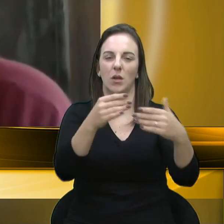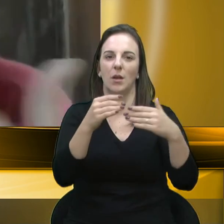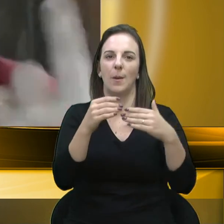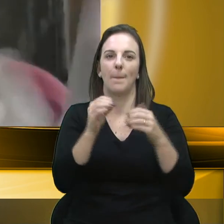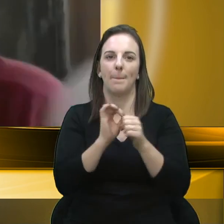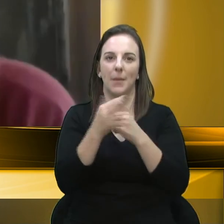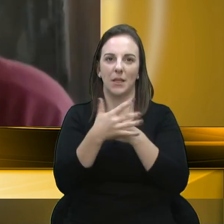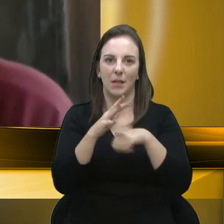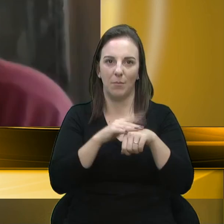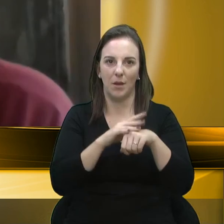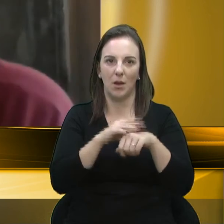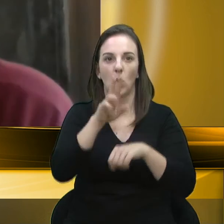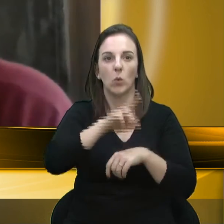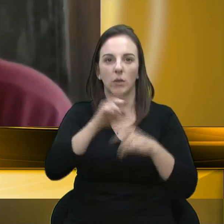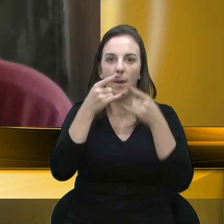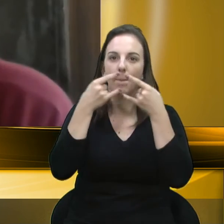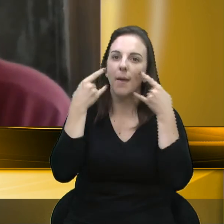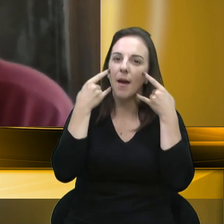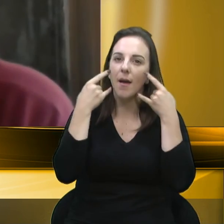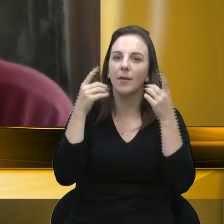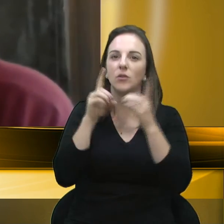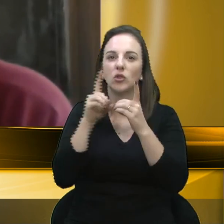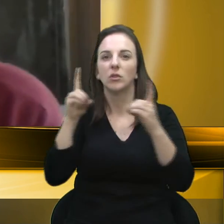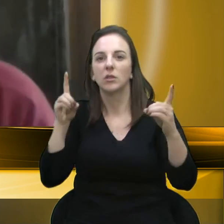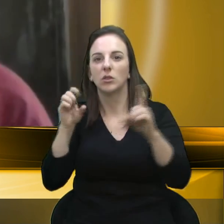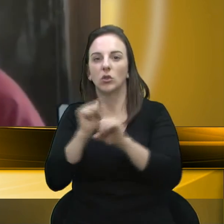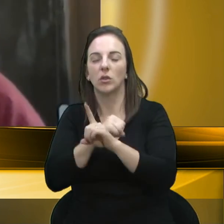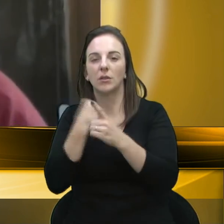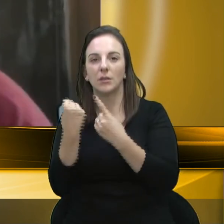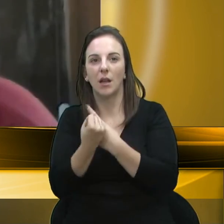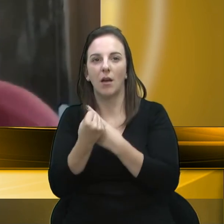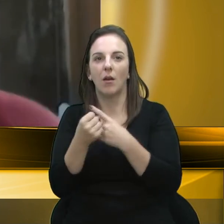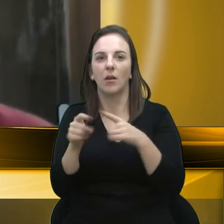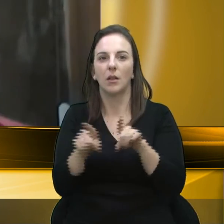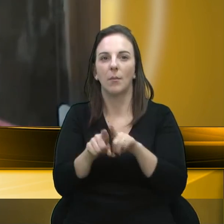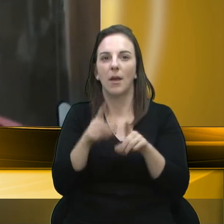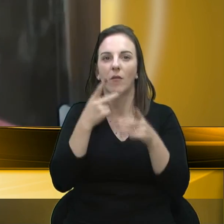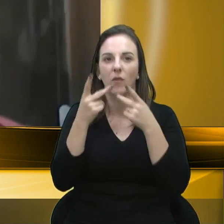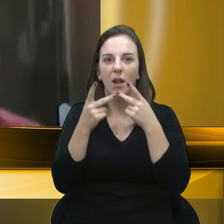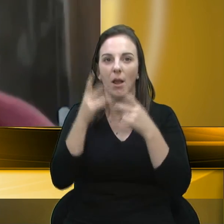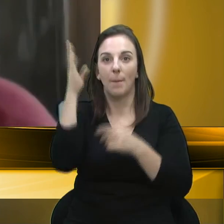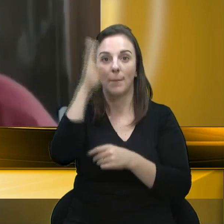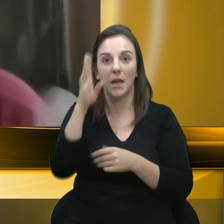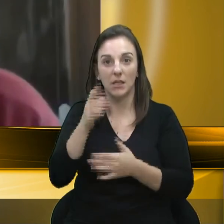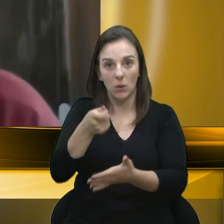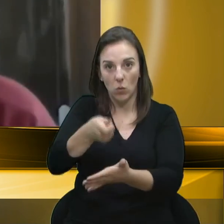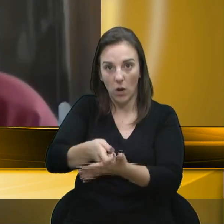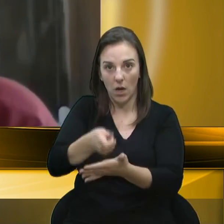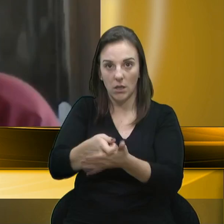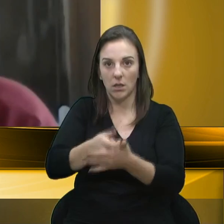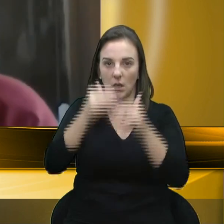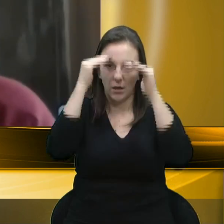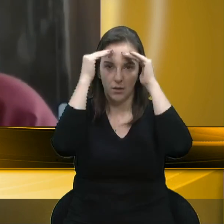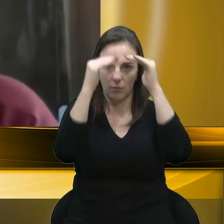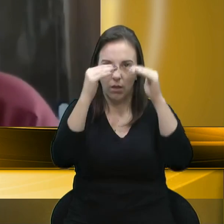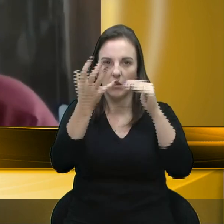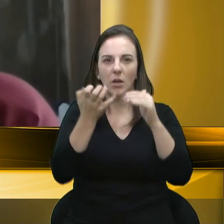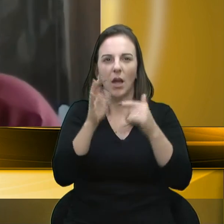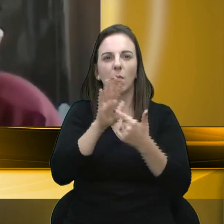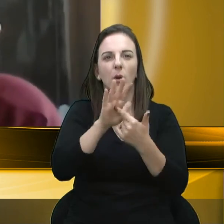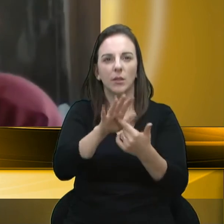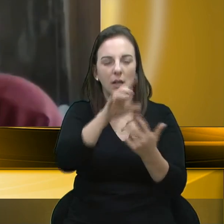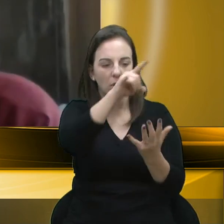máscara, distanciamento social, e ainda termina dizendo que o Brasil exige respeito. Então, quis trazer esse documento porque eu vejo que é um documento